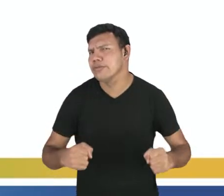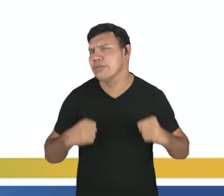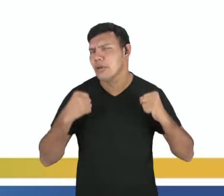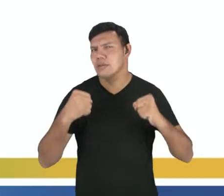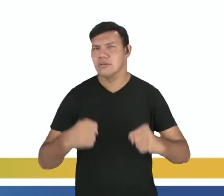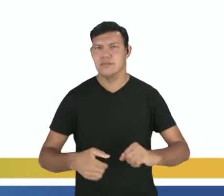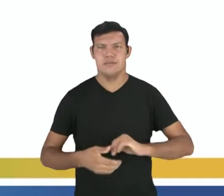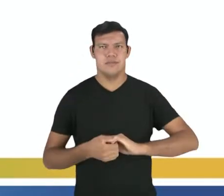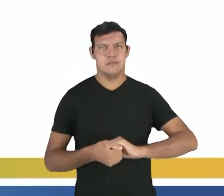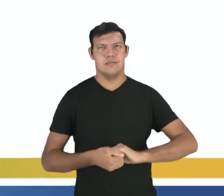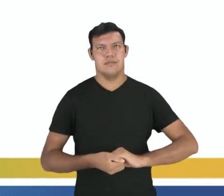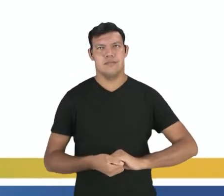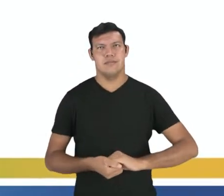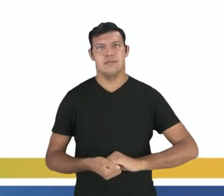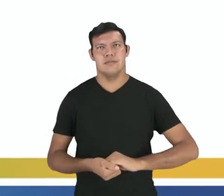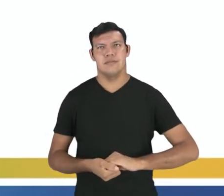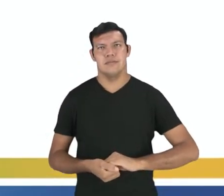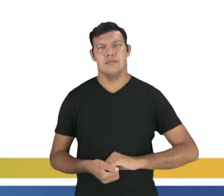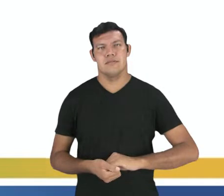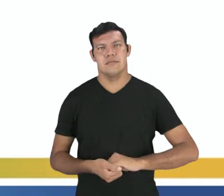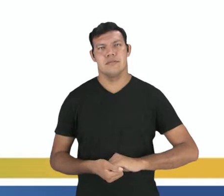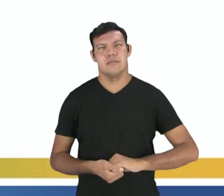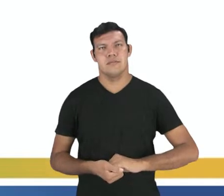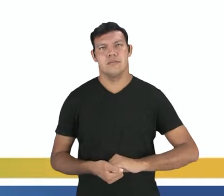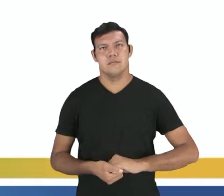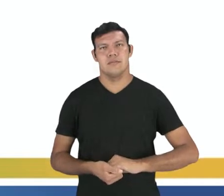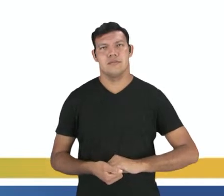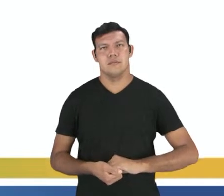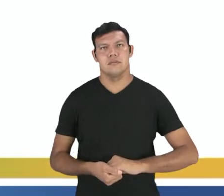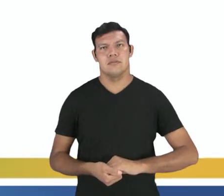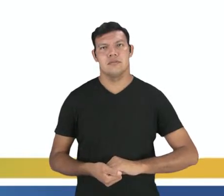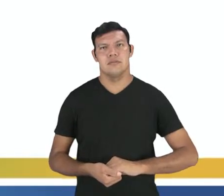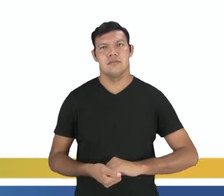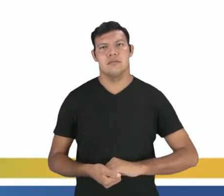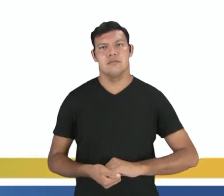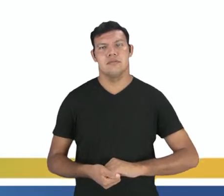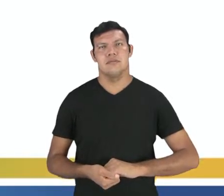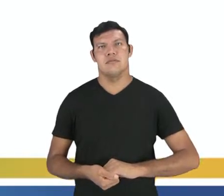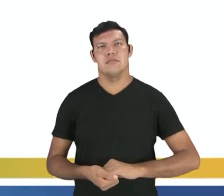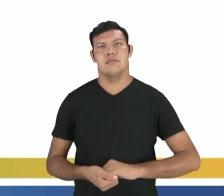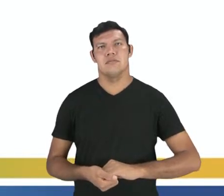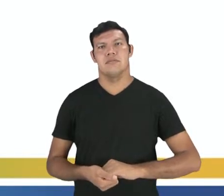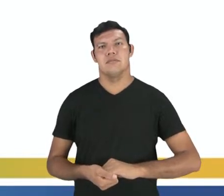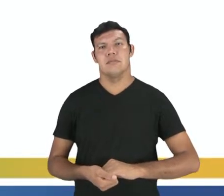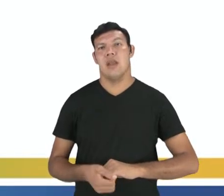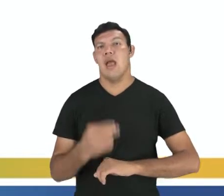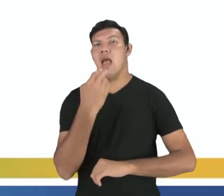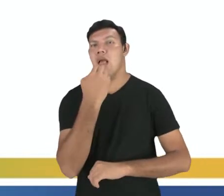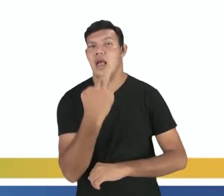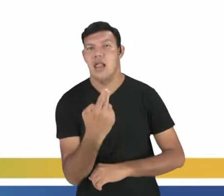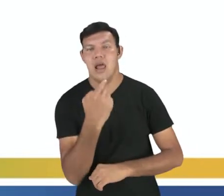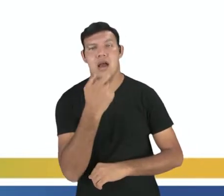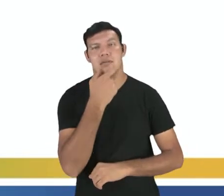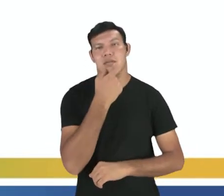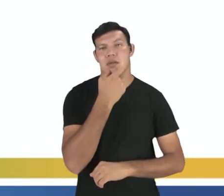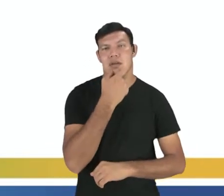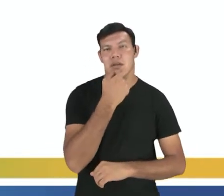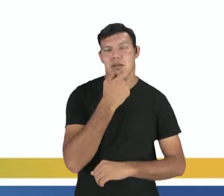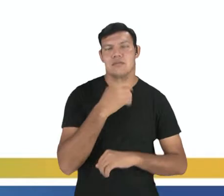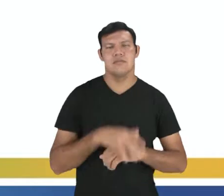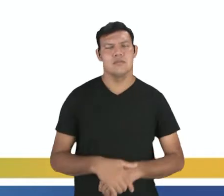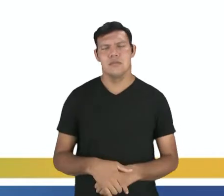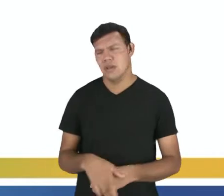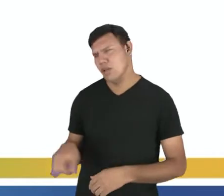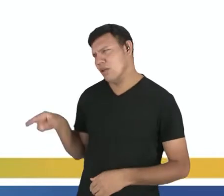he ski? Ele sabe esquiar? Quando eu quero saber se ela sabe falar inglês. Can she speak English?